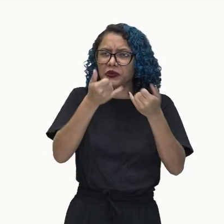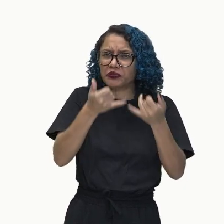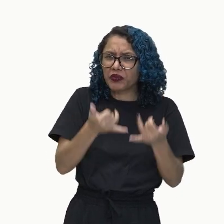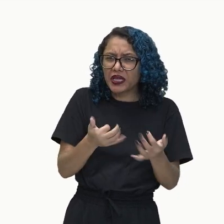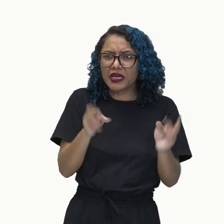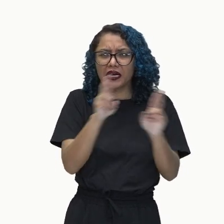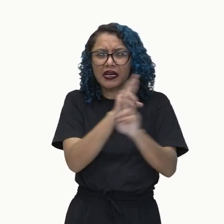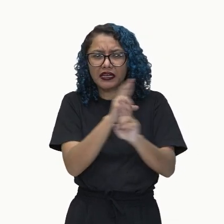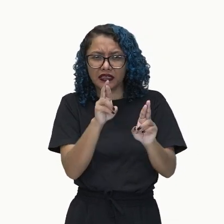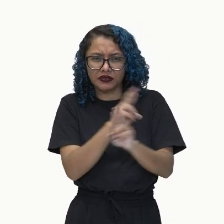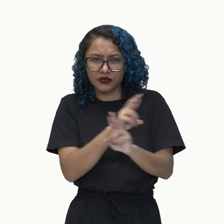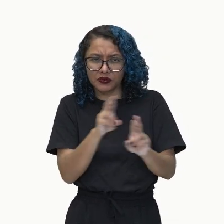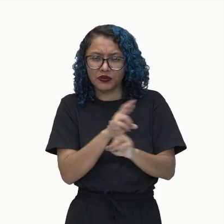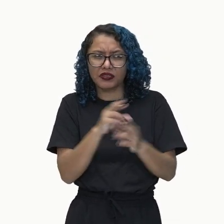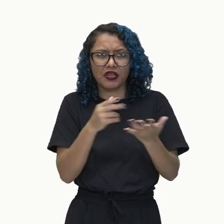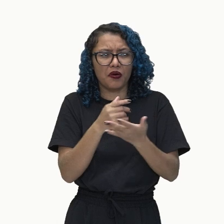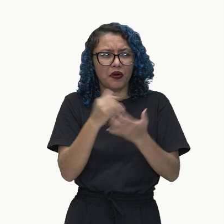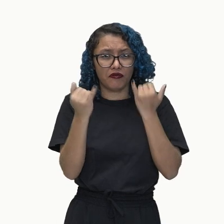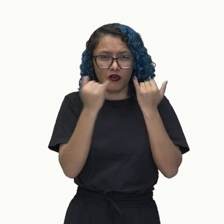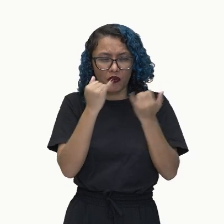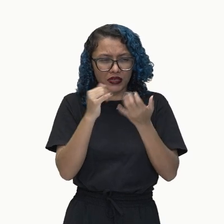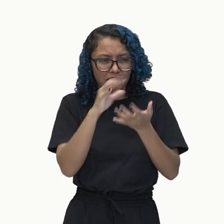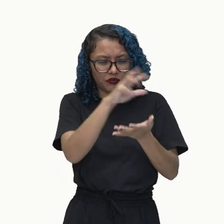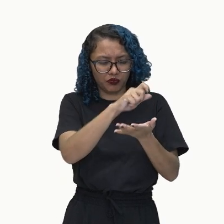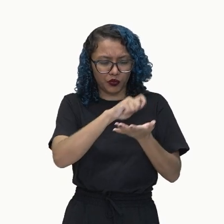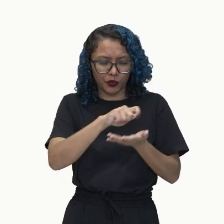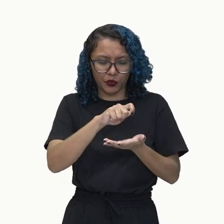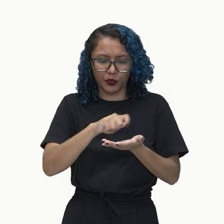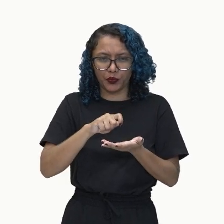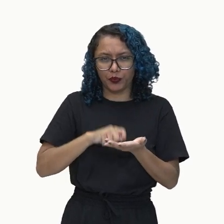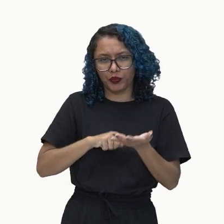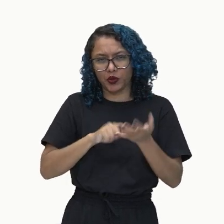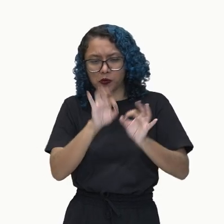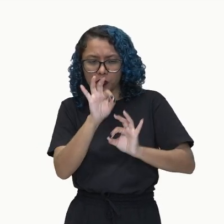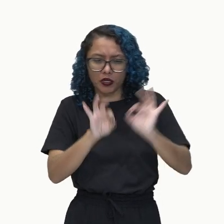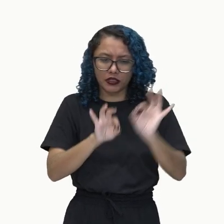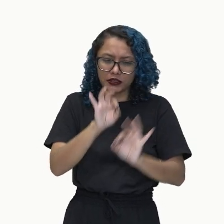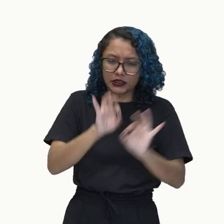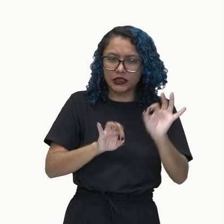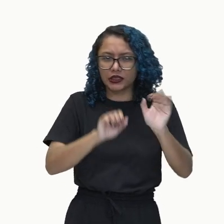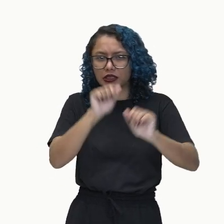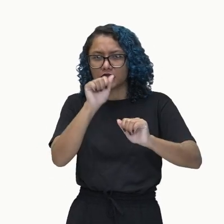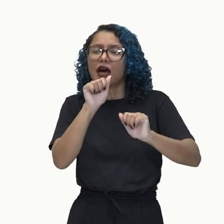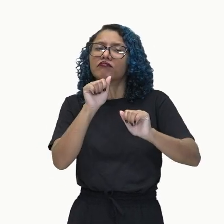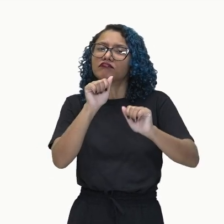e pegar uma informação, um elemento, e vou relacionar entre si